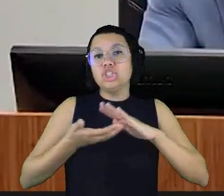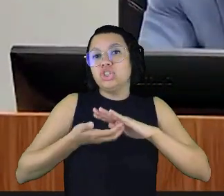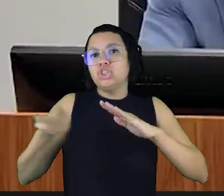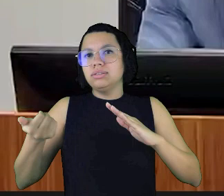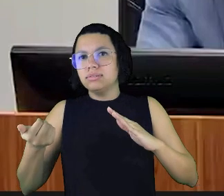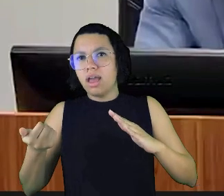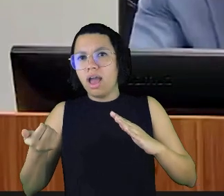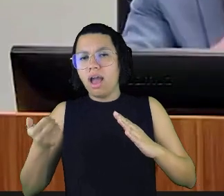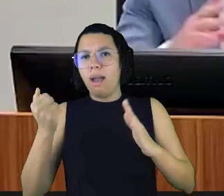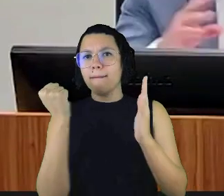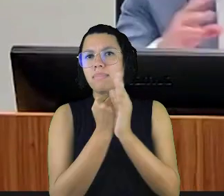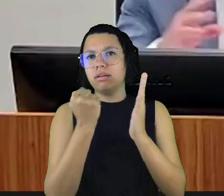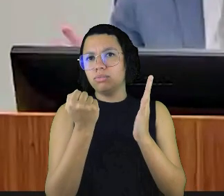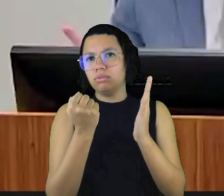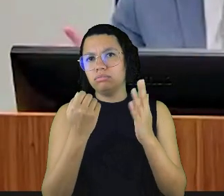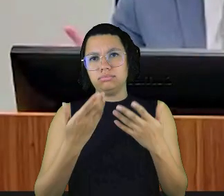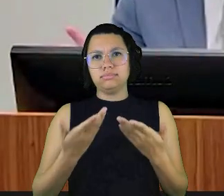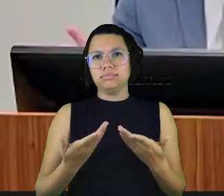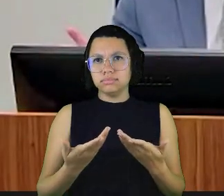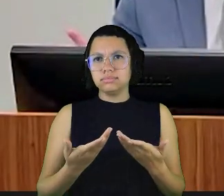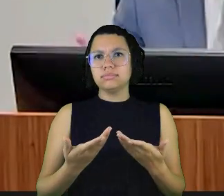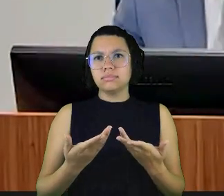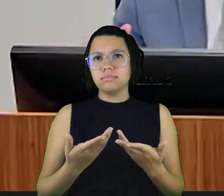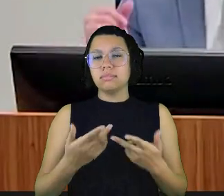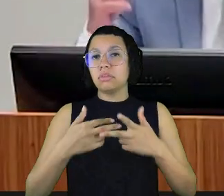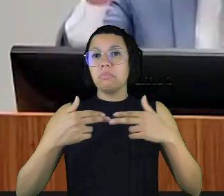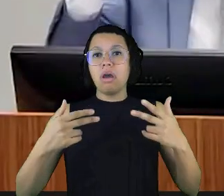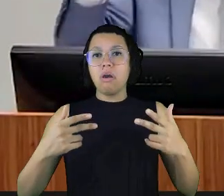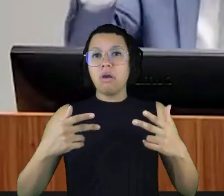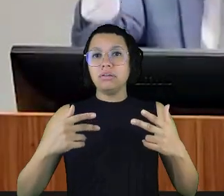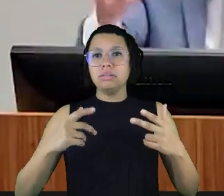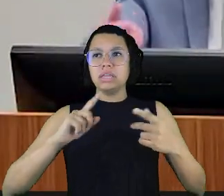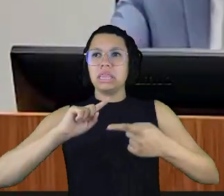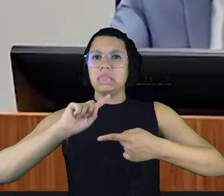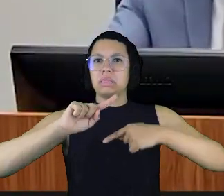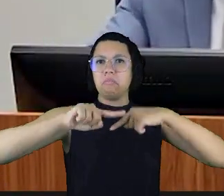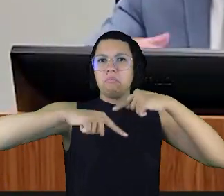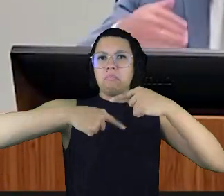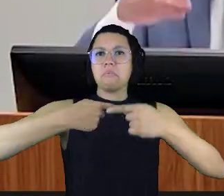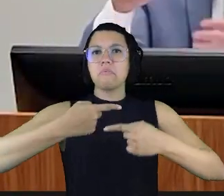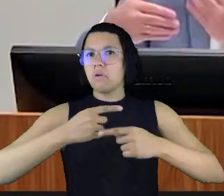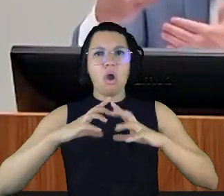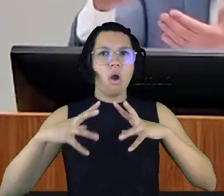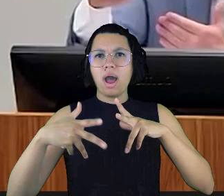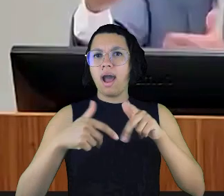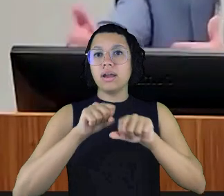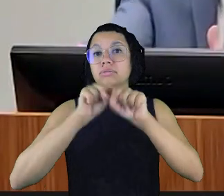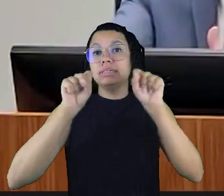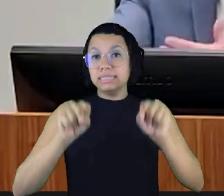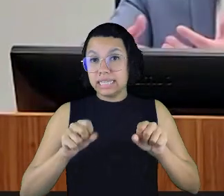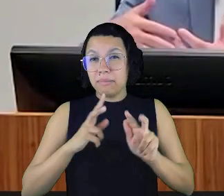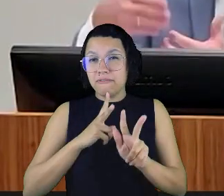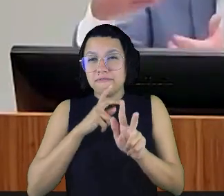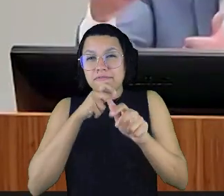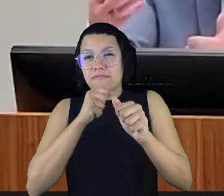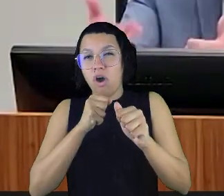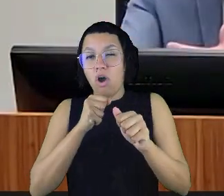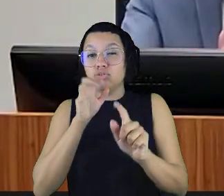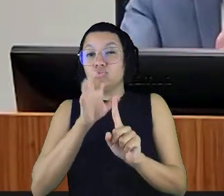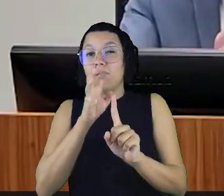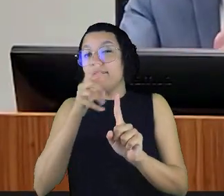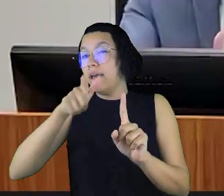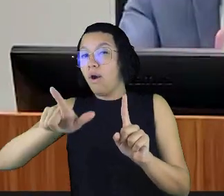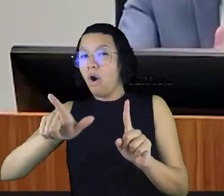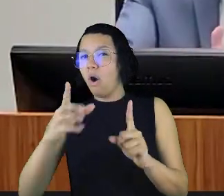patrimônio. Algo que subverte completamente o sistema e reforça um outro efeito